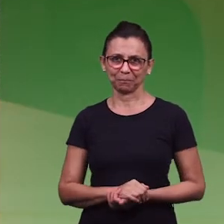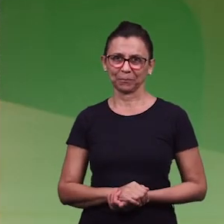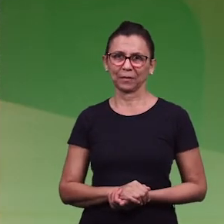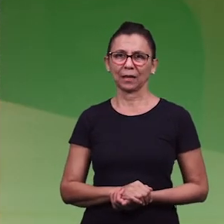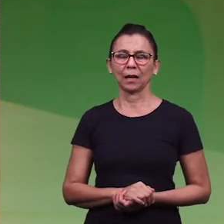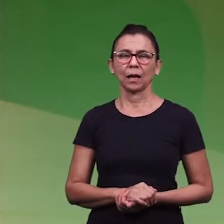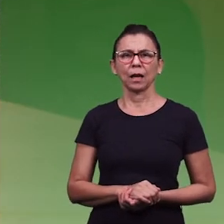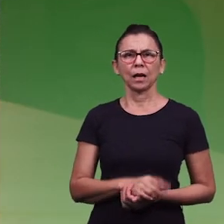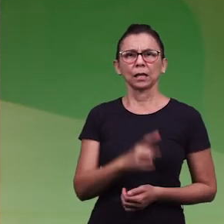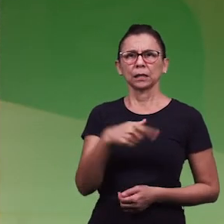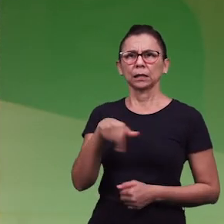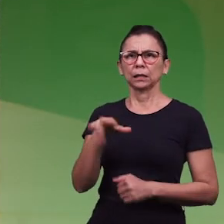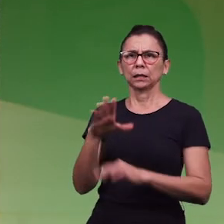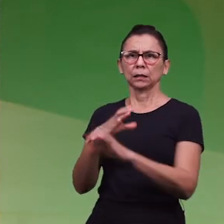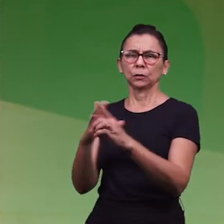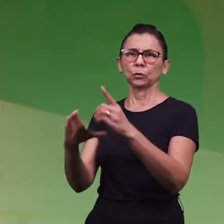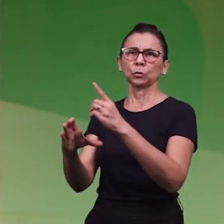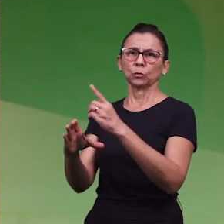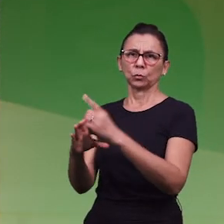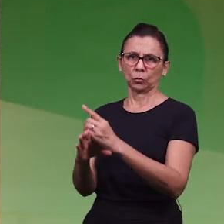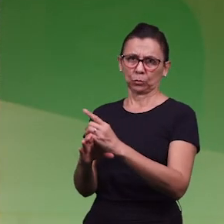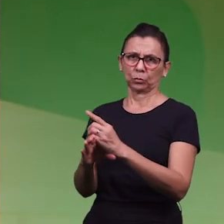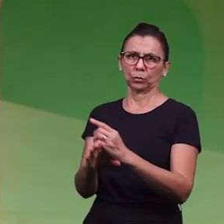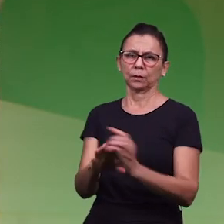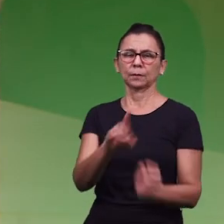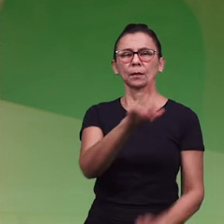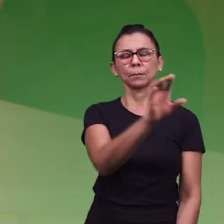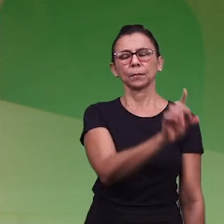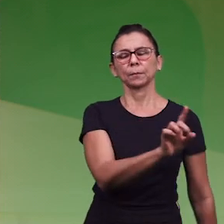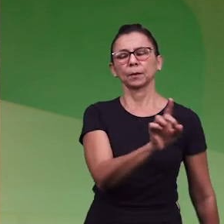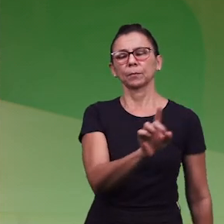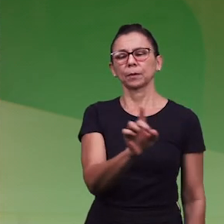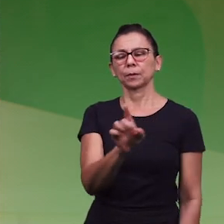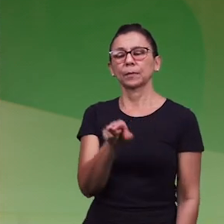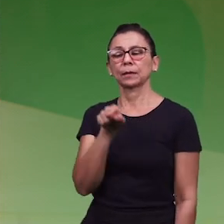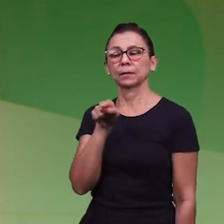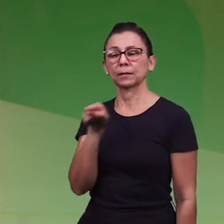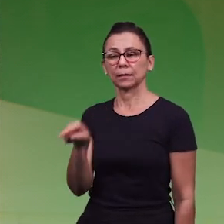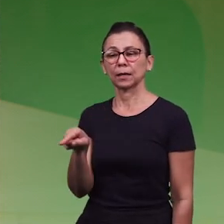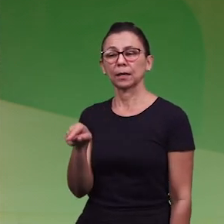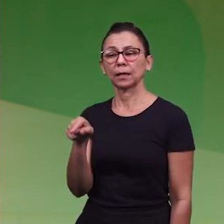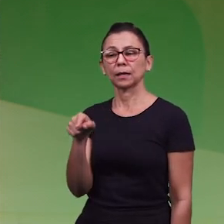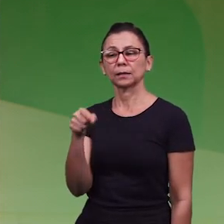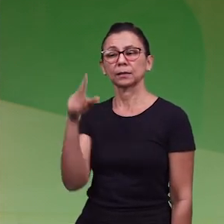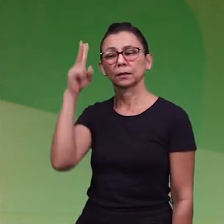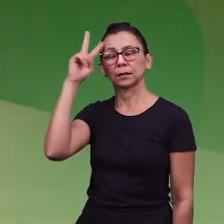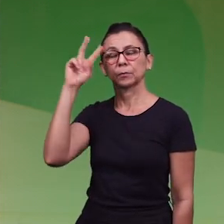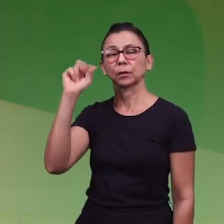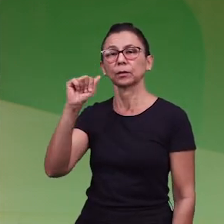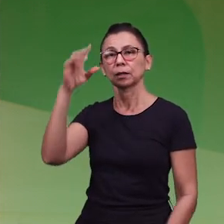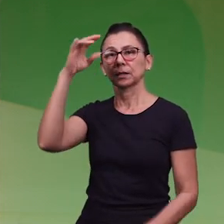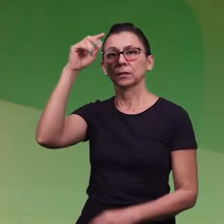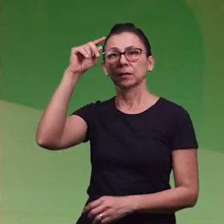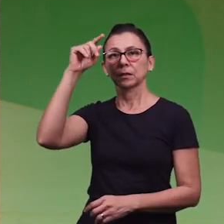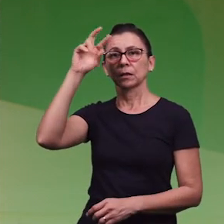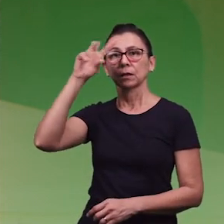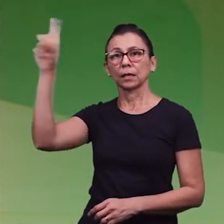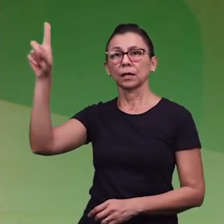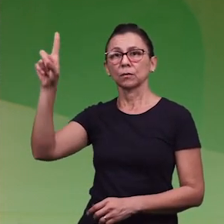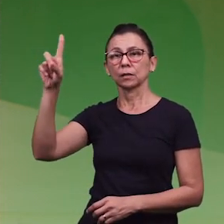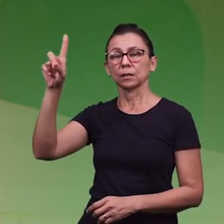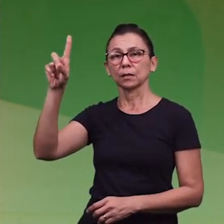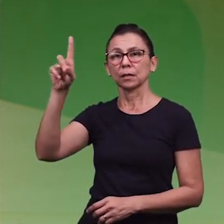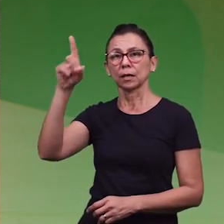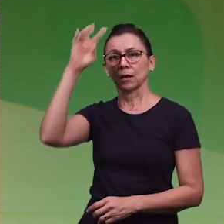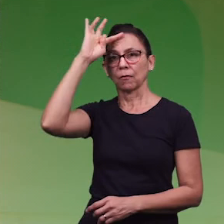naquele culto ali, a sua fé está sendo acrescentada, Deus está acrescentando fé à sua vida. Por quê? Porque